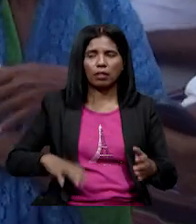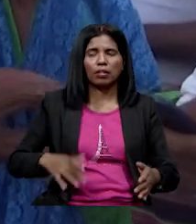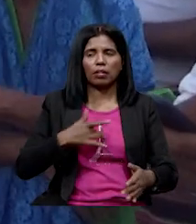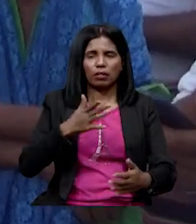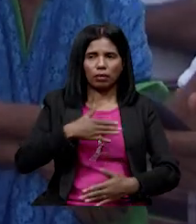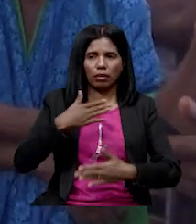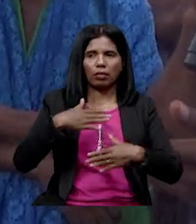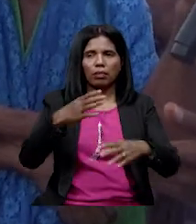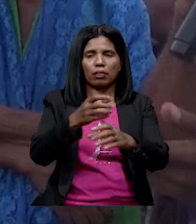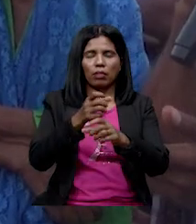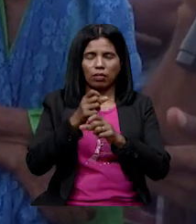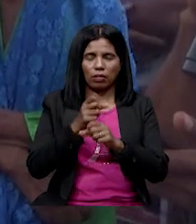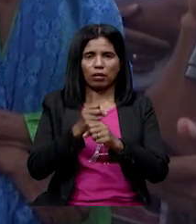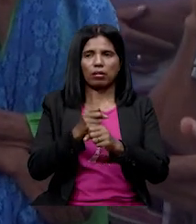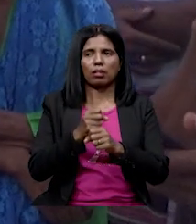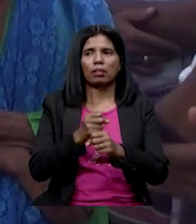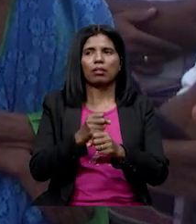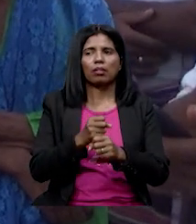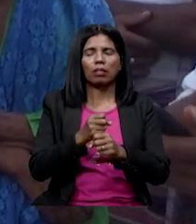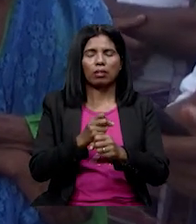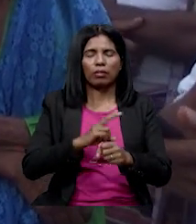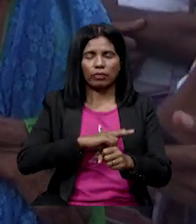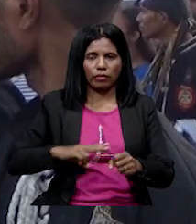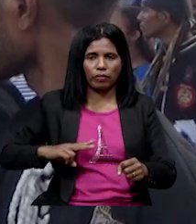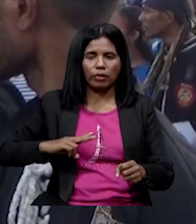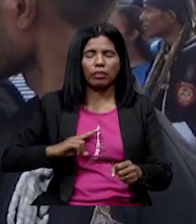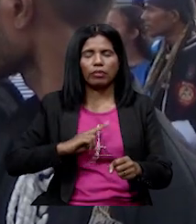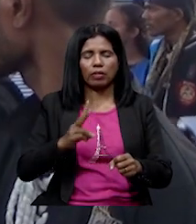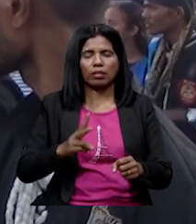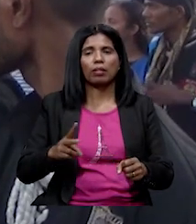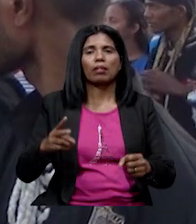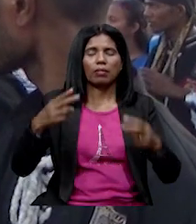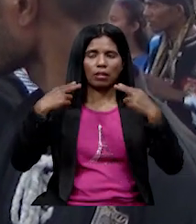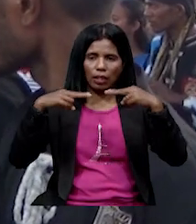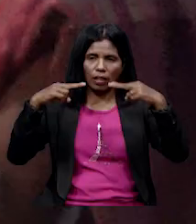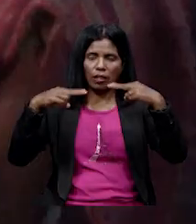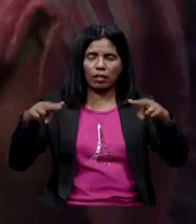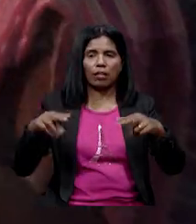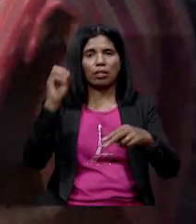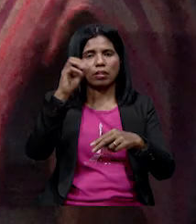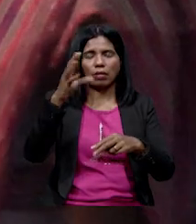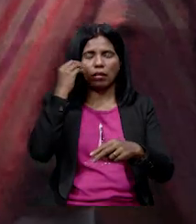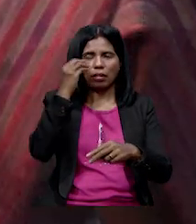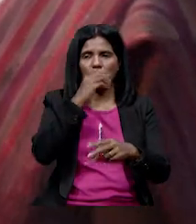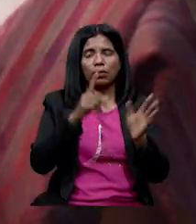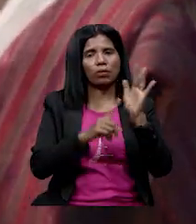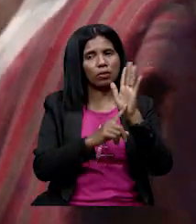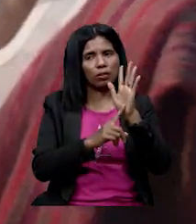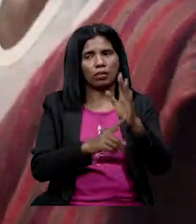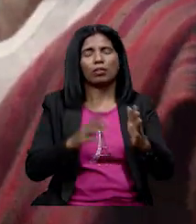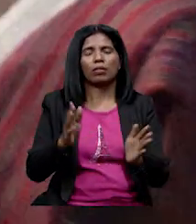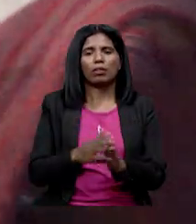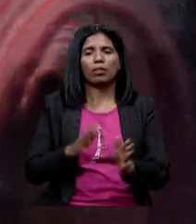ninin ho disimu estatua São José, no inen Virgen Maria, ho reza, hananu, kare aifunan, sunu lilin, ho dihahi,